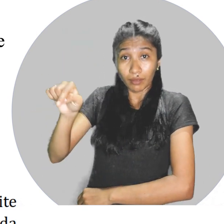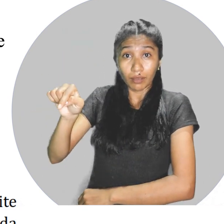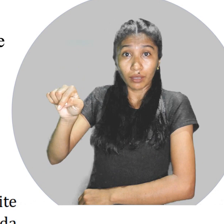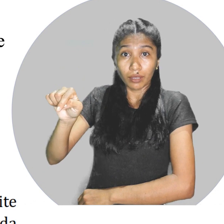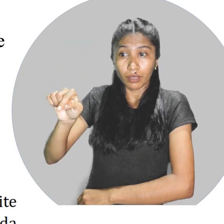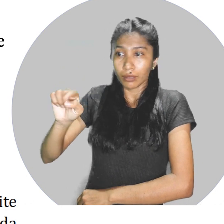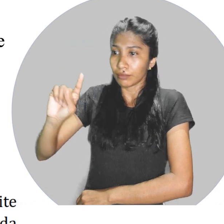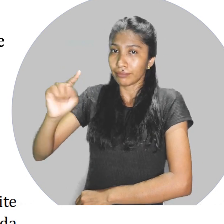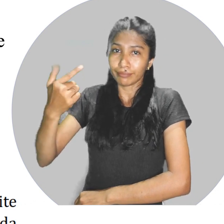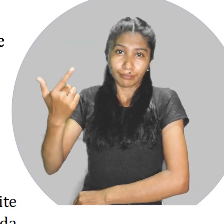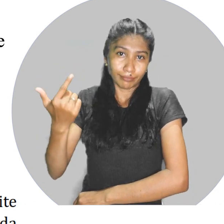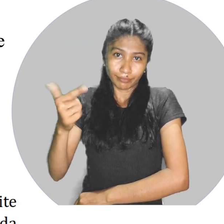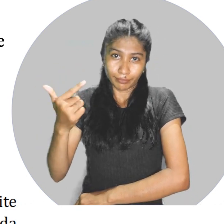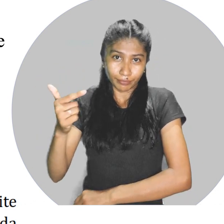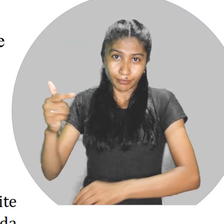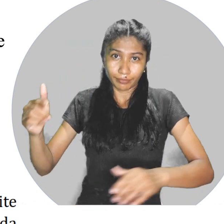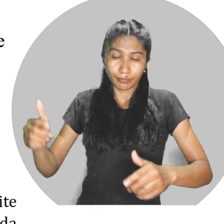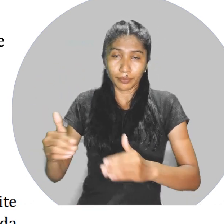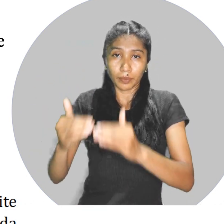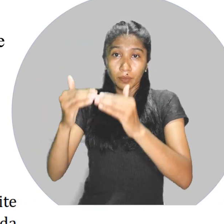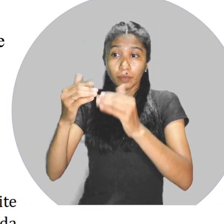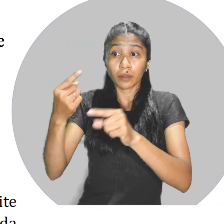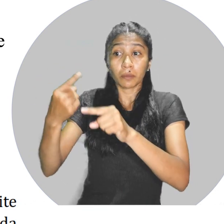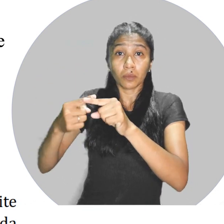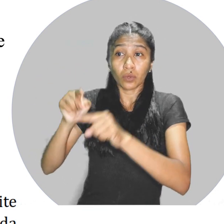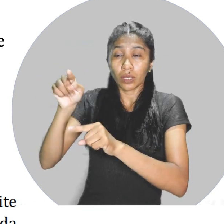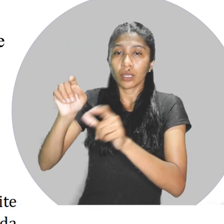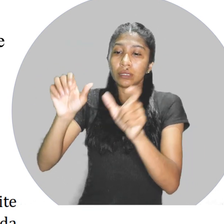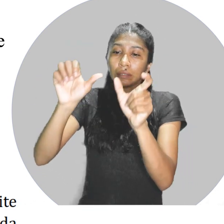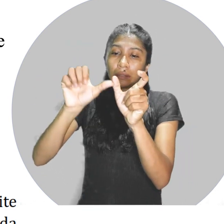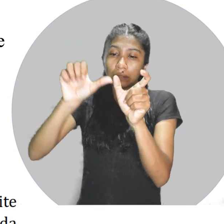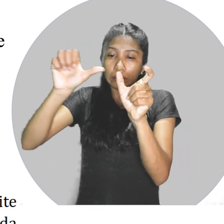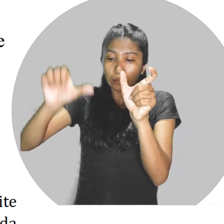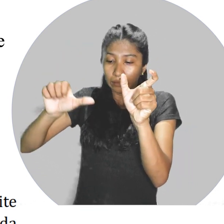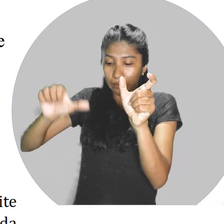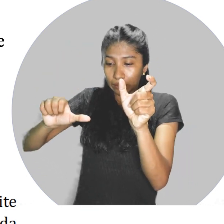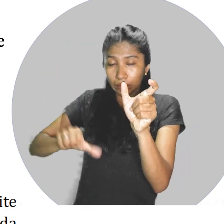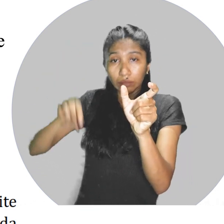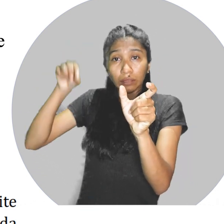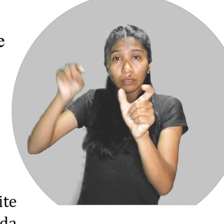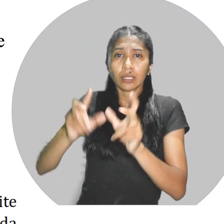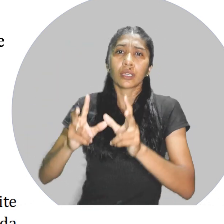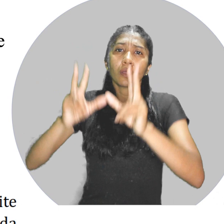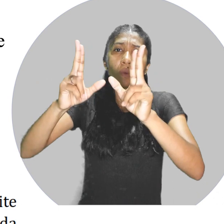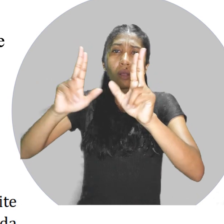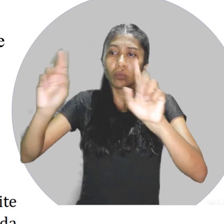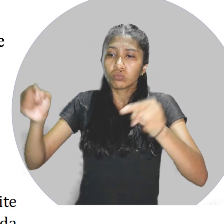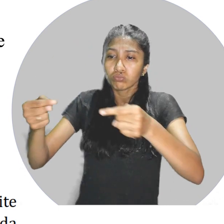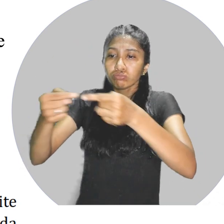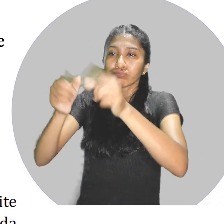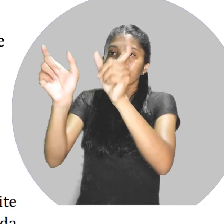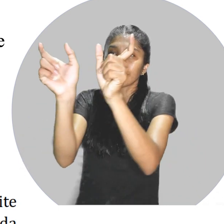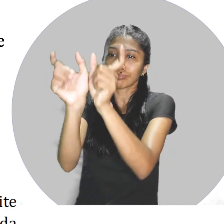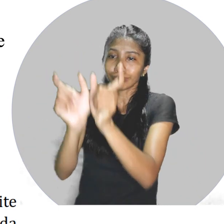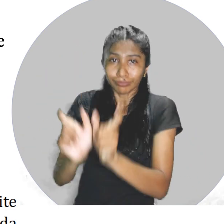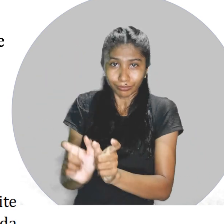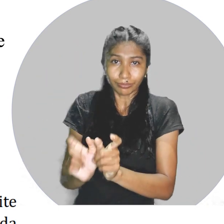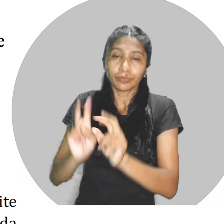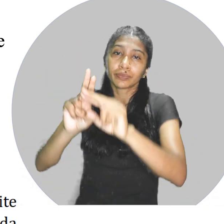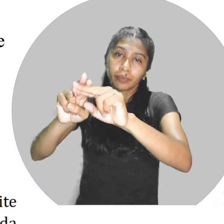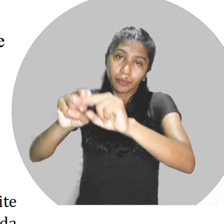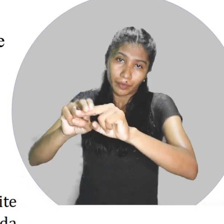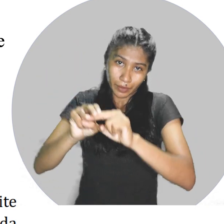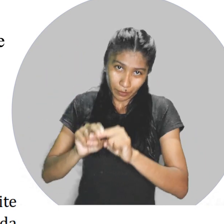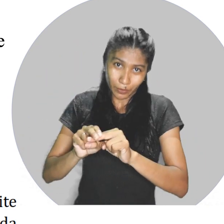é um imparisilábico, porque ele se declina como um parisilábico e por isso é chamado